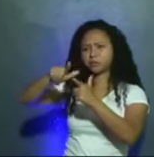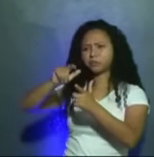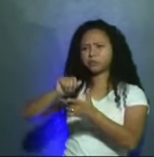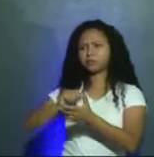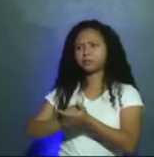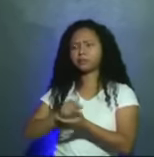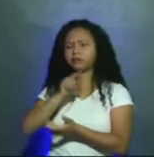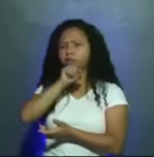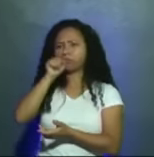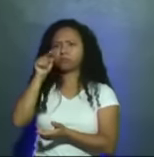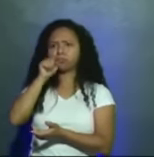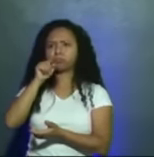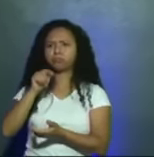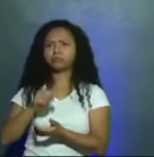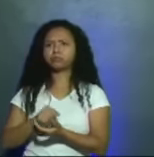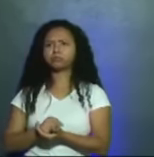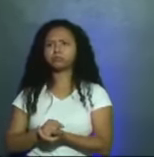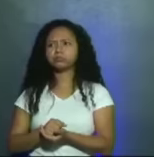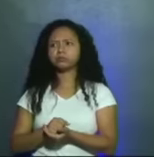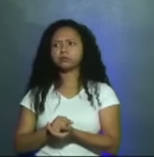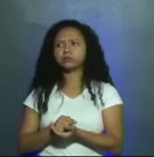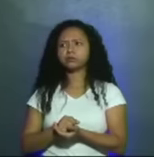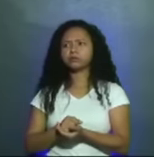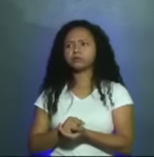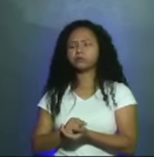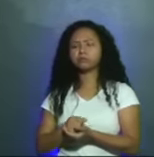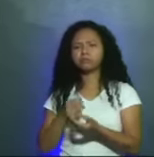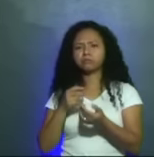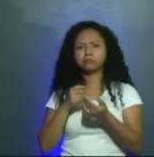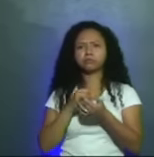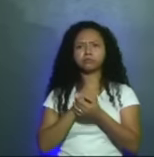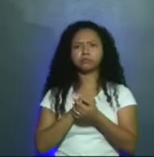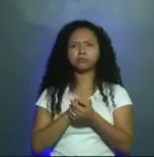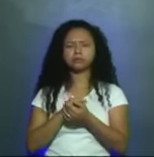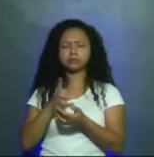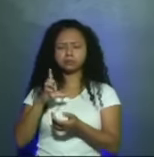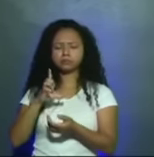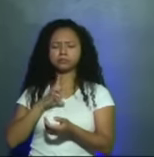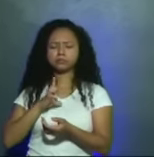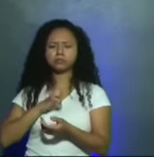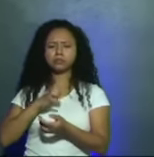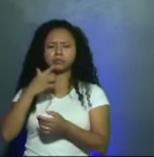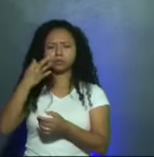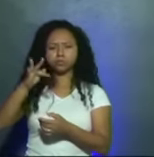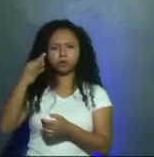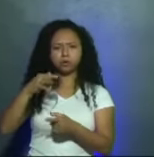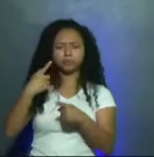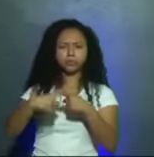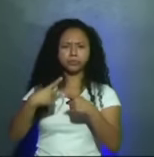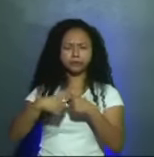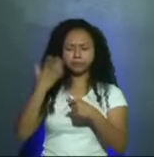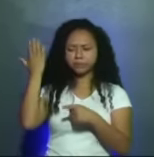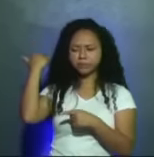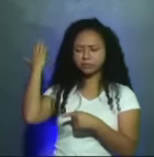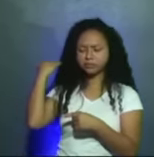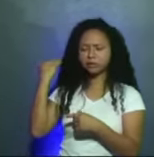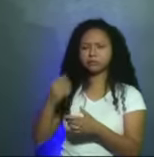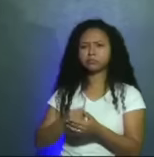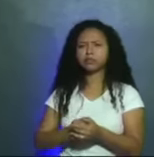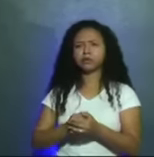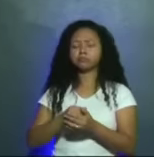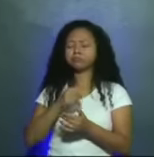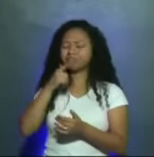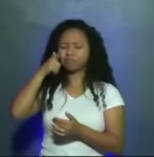uma brecha porque tem alguém que você não perdoou. Então, se você não perdoou, se você tem ainda mágoa contra